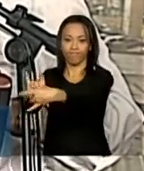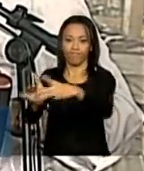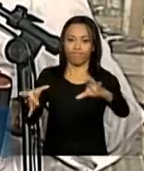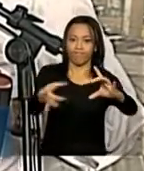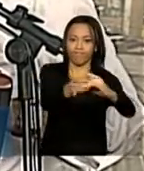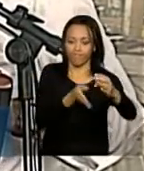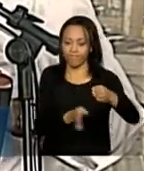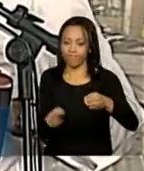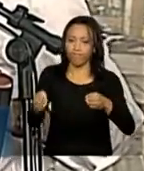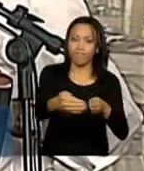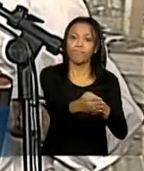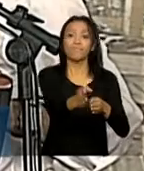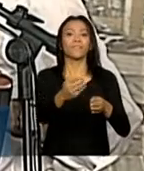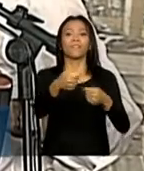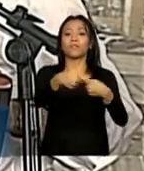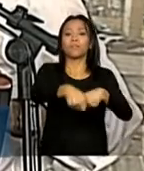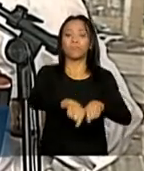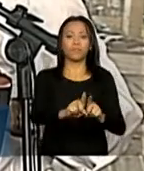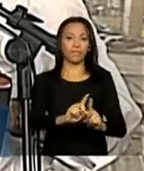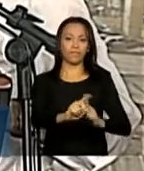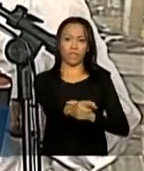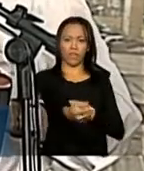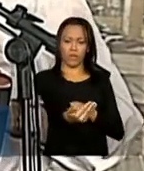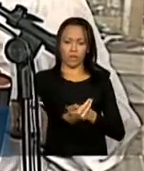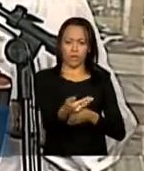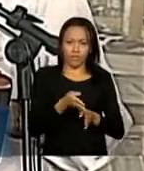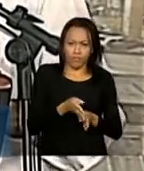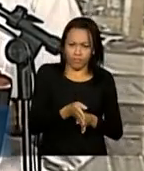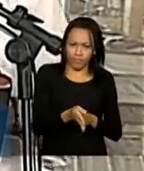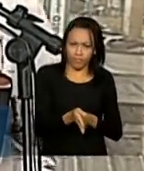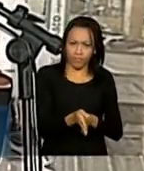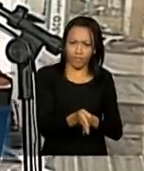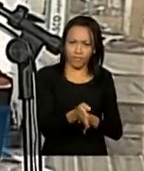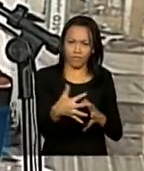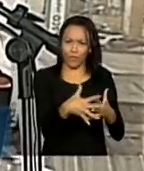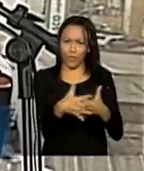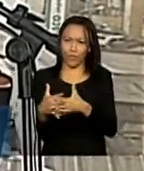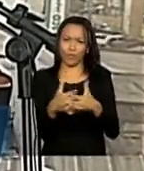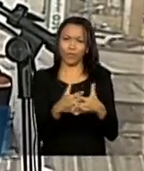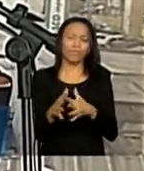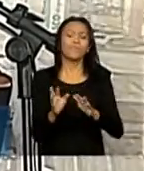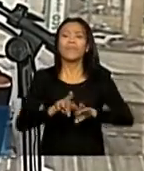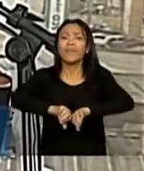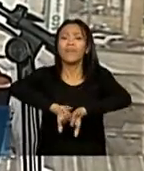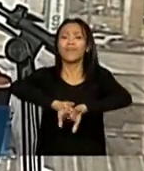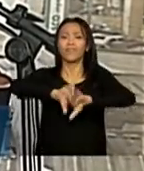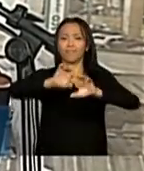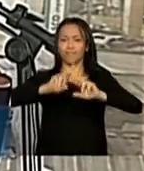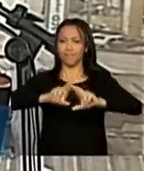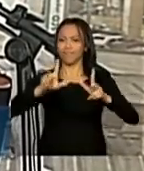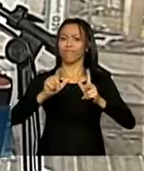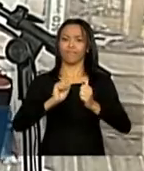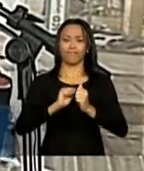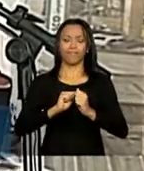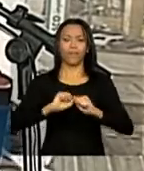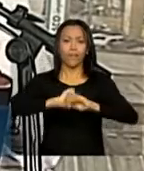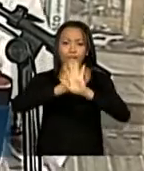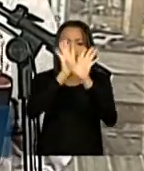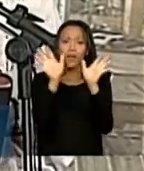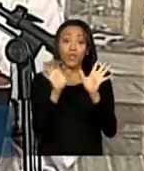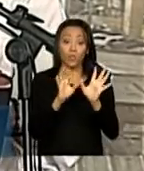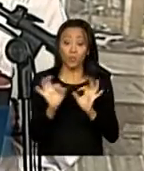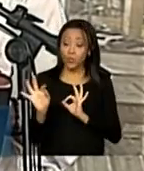metrô, sem ter que vir aqui na calçada, sem entrar na confusão. Então, são intervenções que, quando ficarem